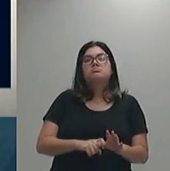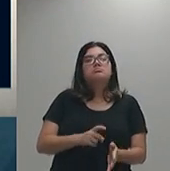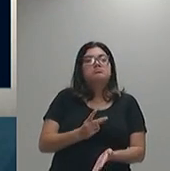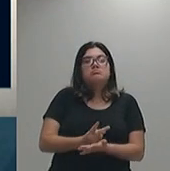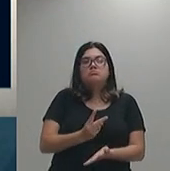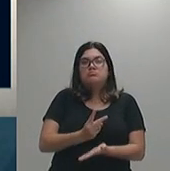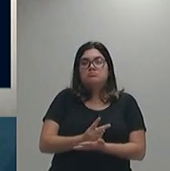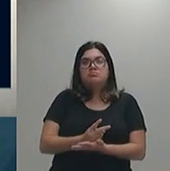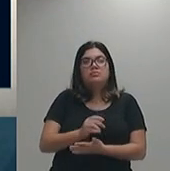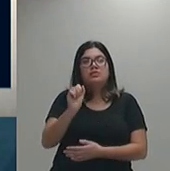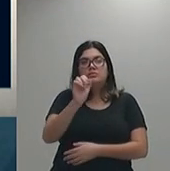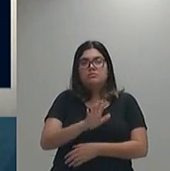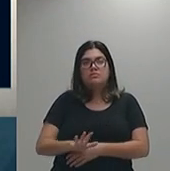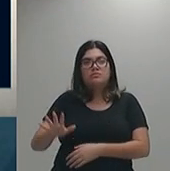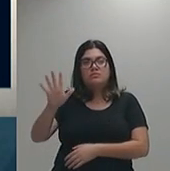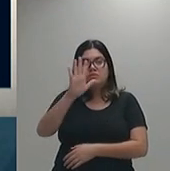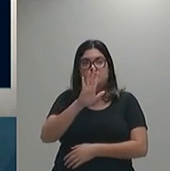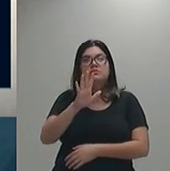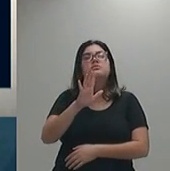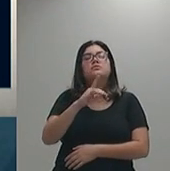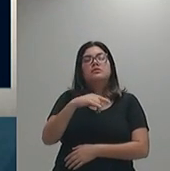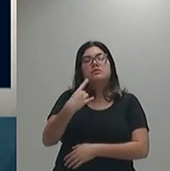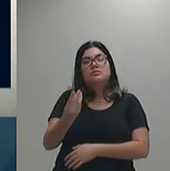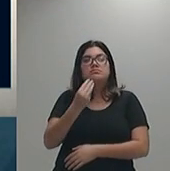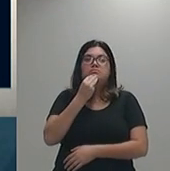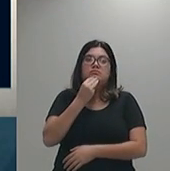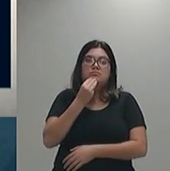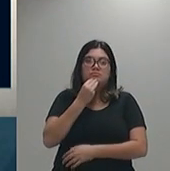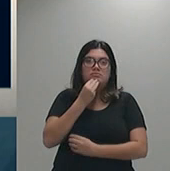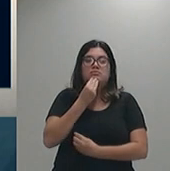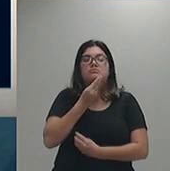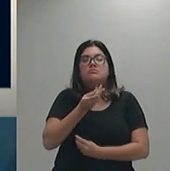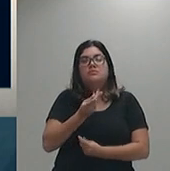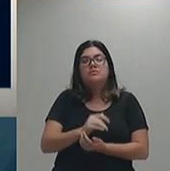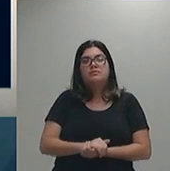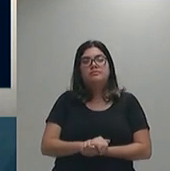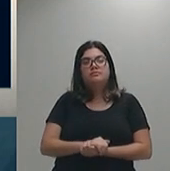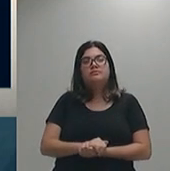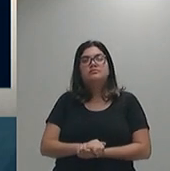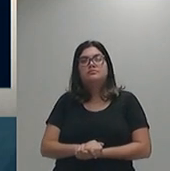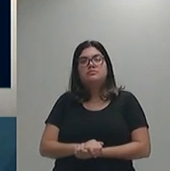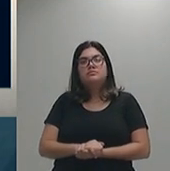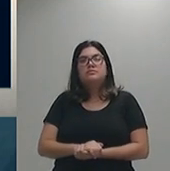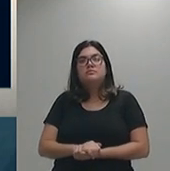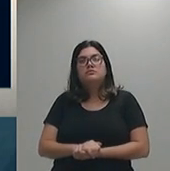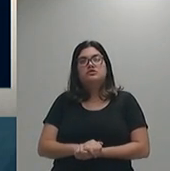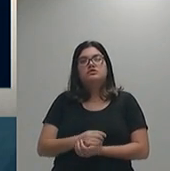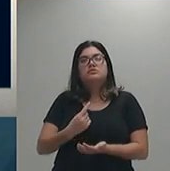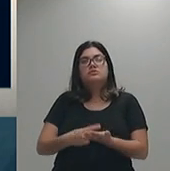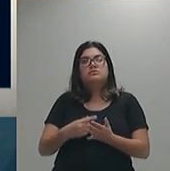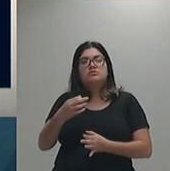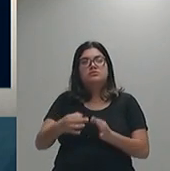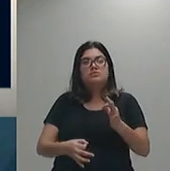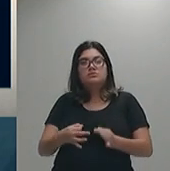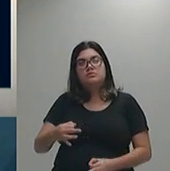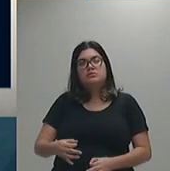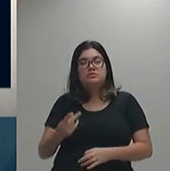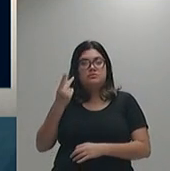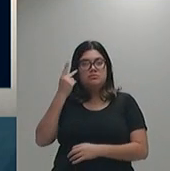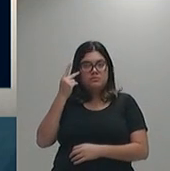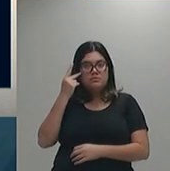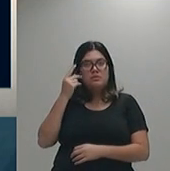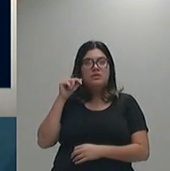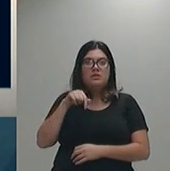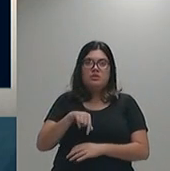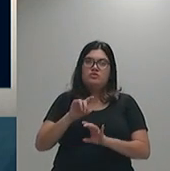e teriam devemos assim saiu sob jurisdição do Tribunal de Justiça de São Paulo ela essa questão seu presente eu